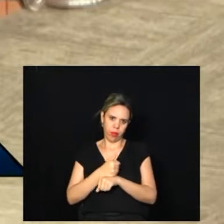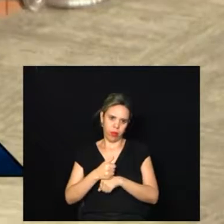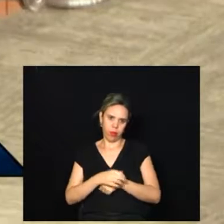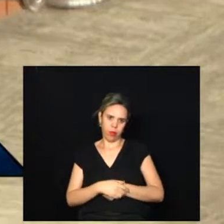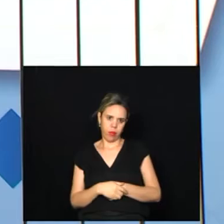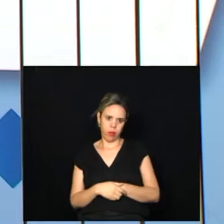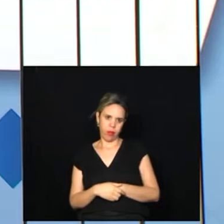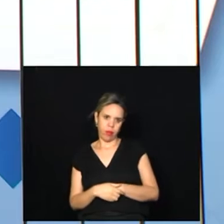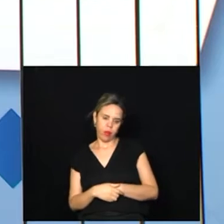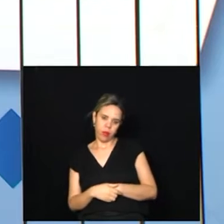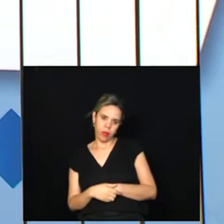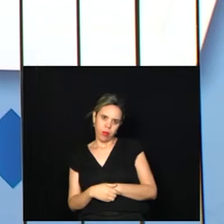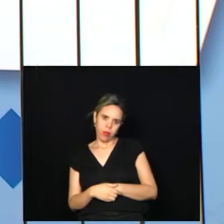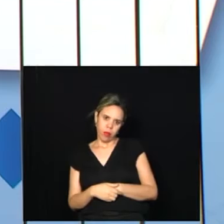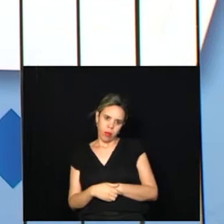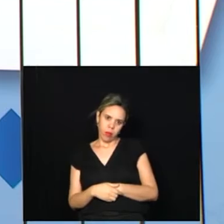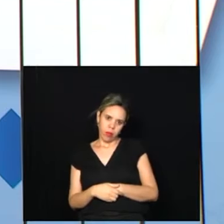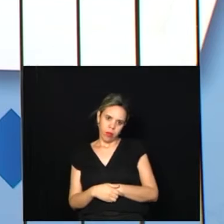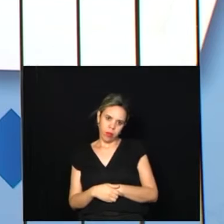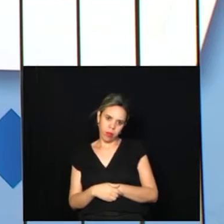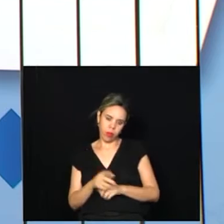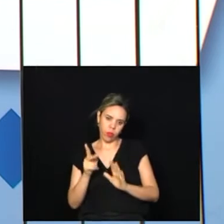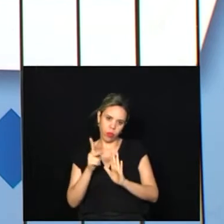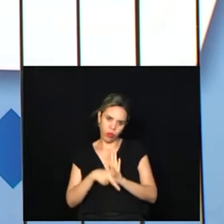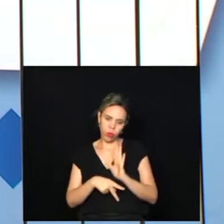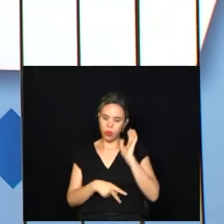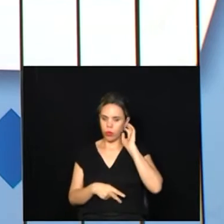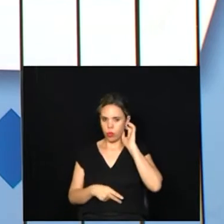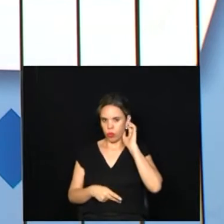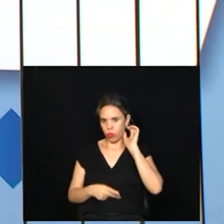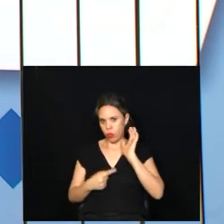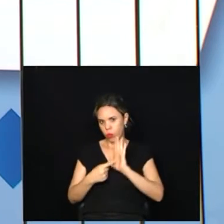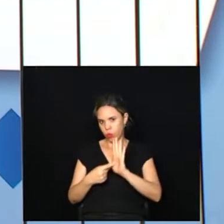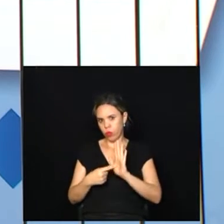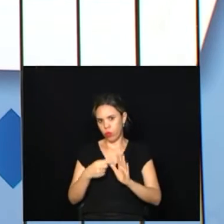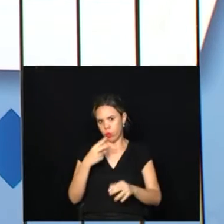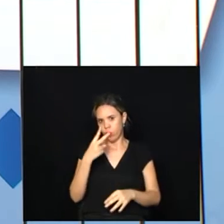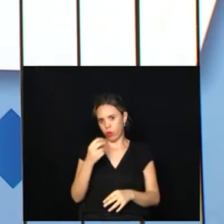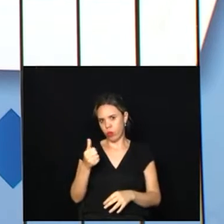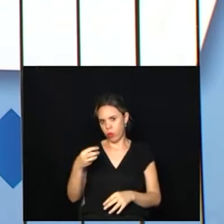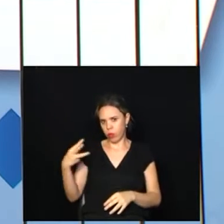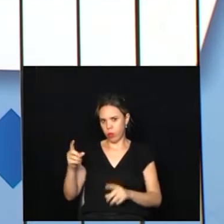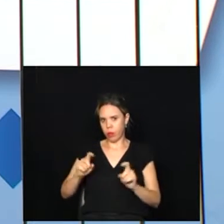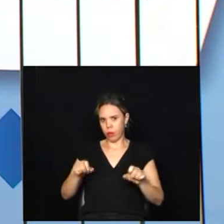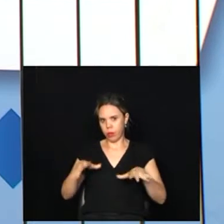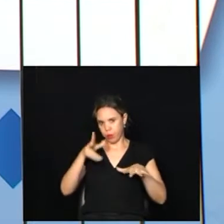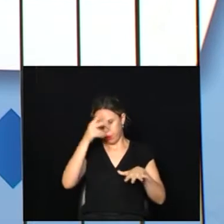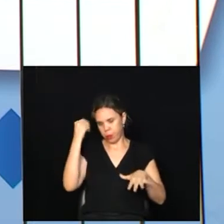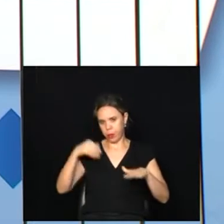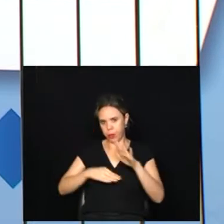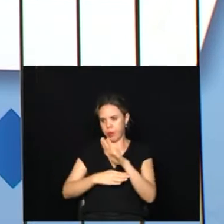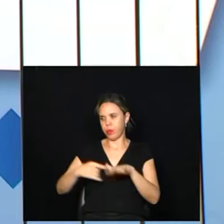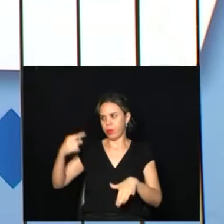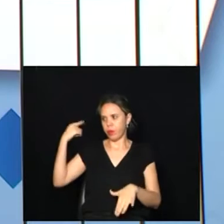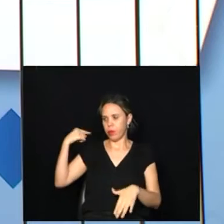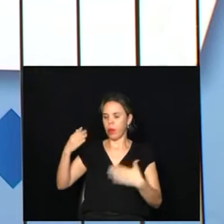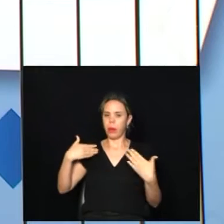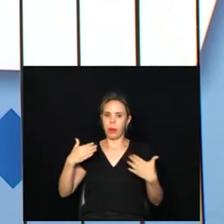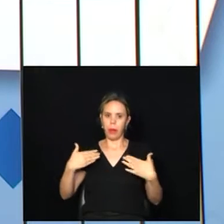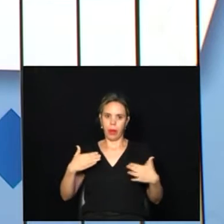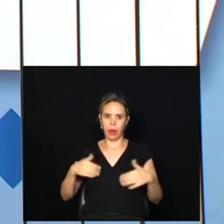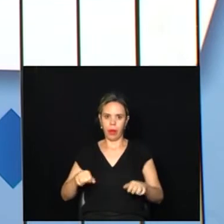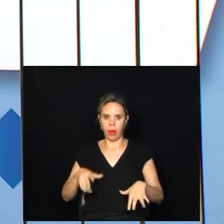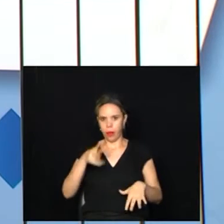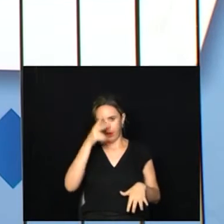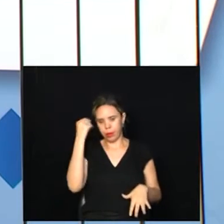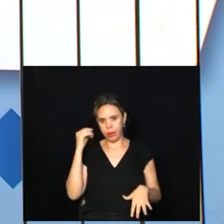capacitada. Esse é um projeto que foi apresentado em 2013, teve audiência pública na Câmara, debates